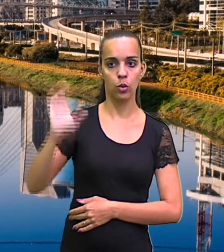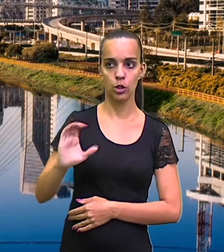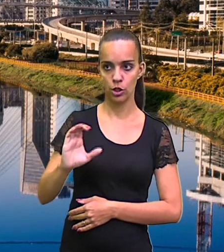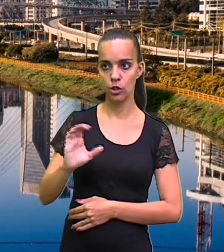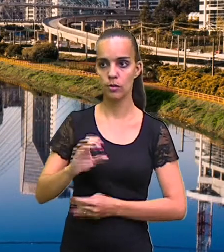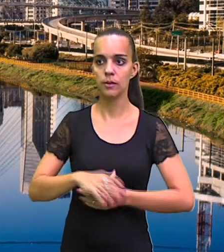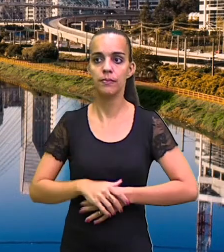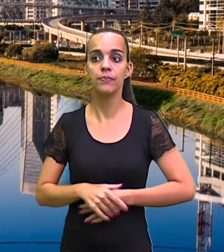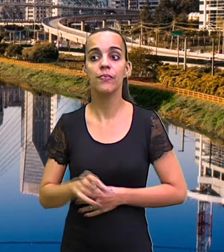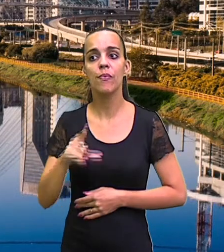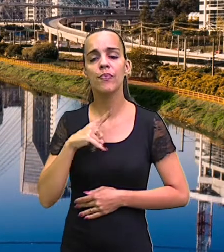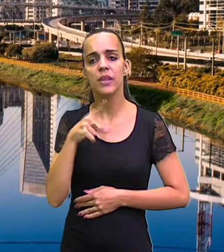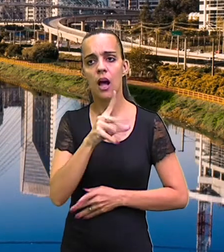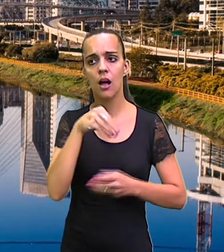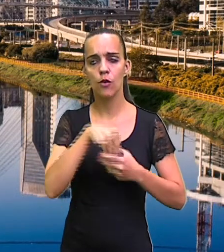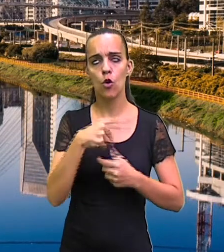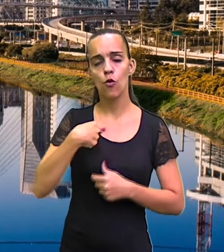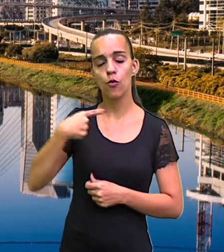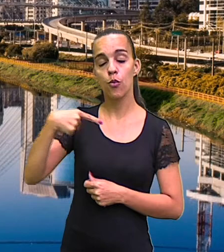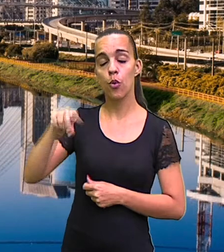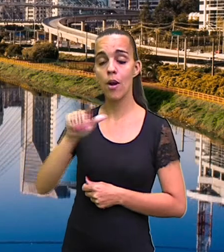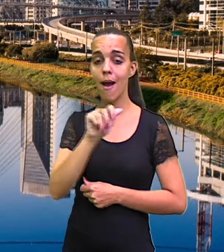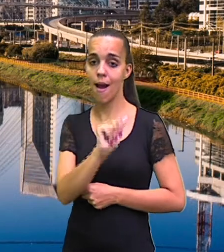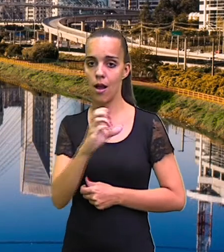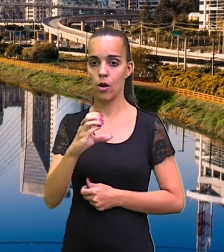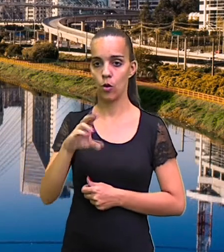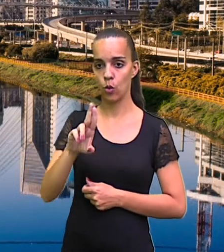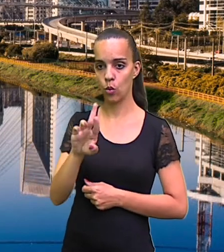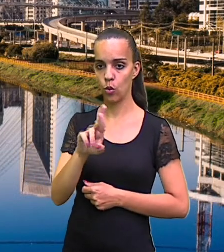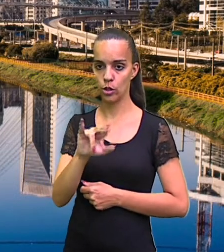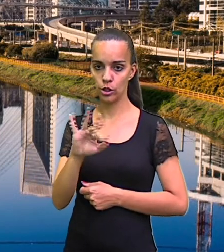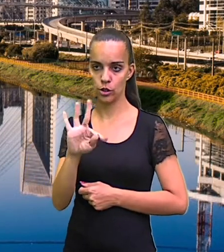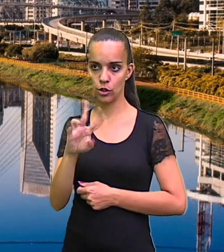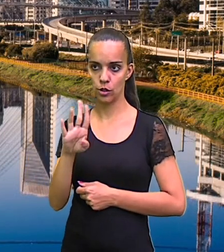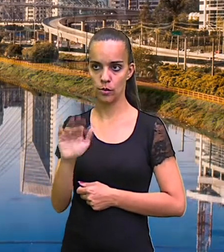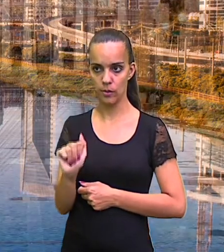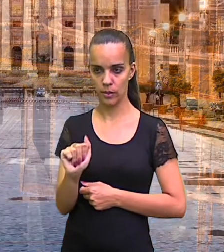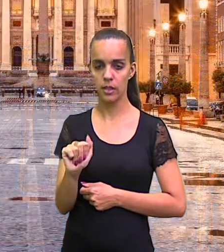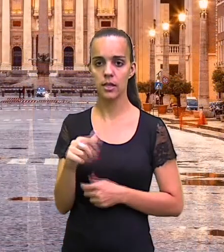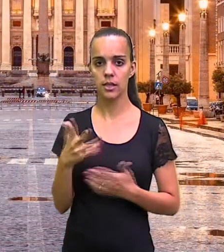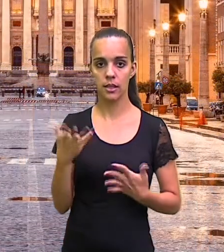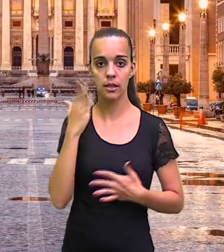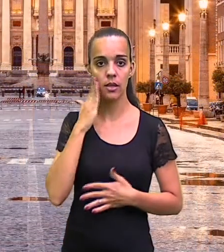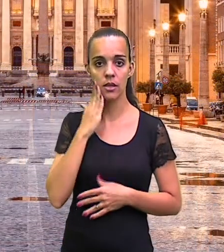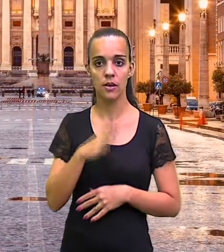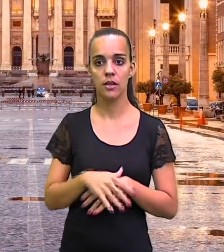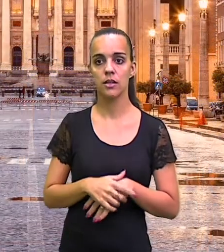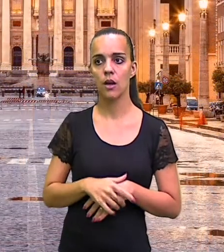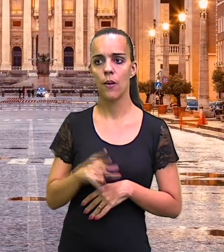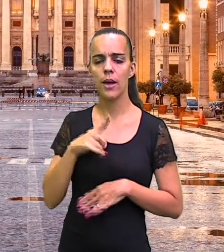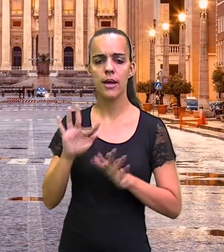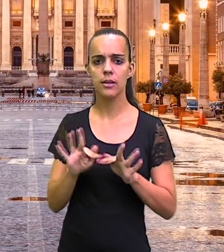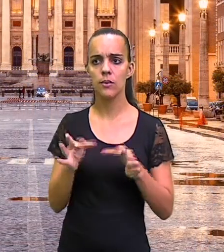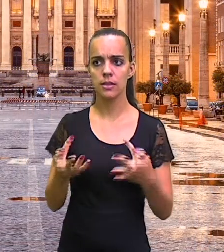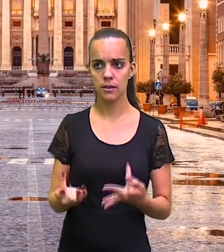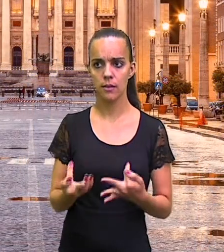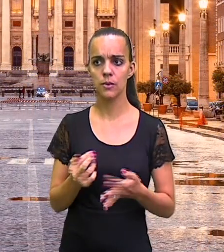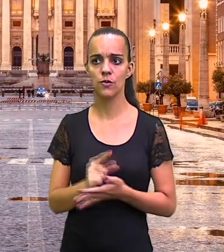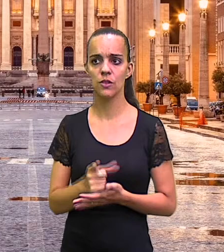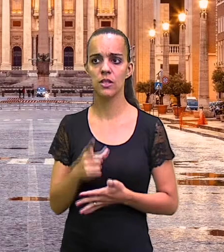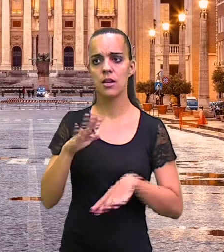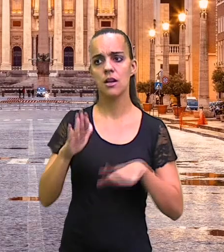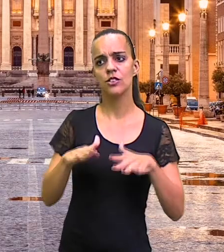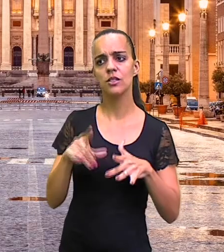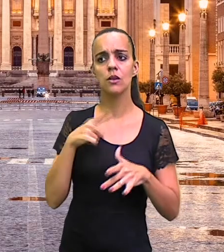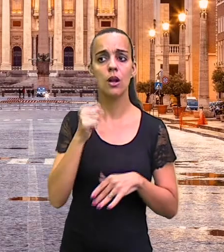fui para a Curitiba. Eu digo fui para Curitiba. Entenderam? Então, nem sempre, pessoal, é a questão aqui